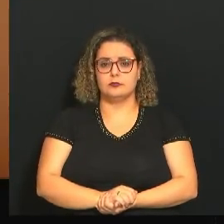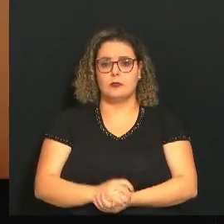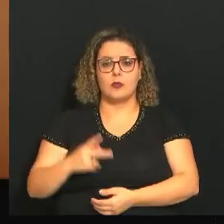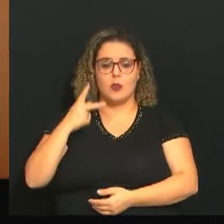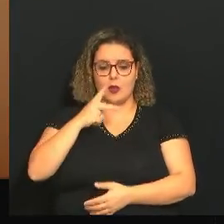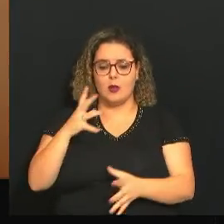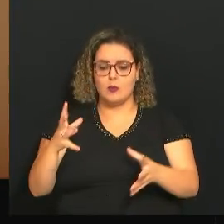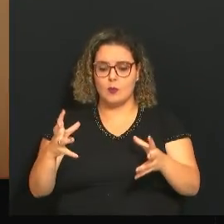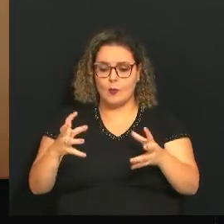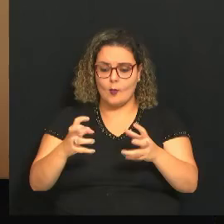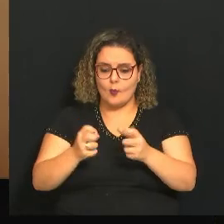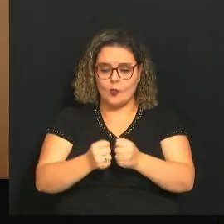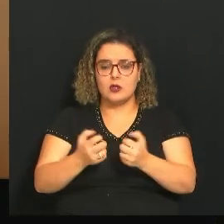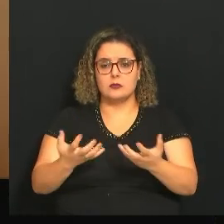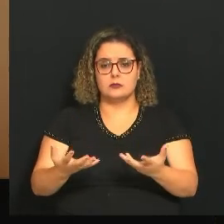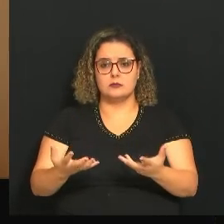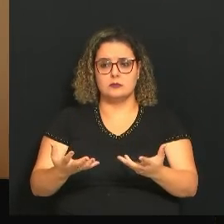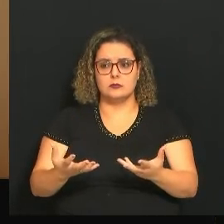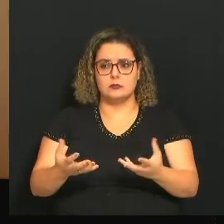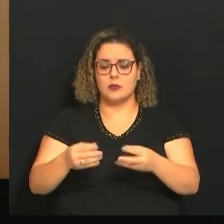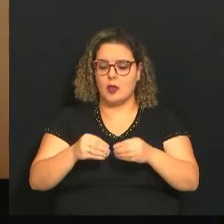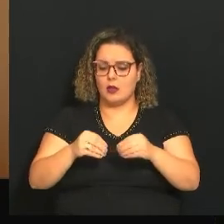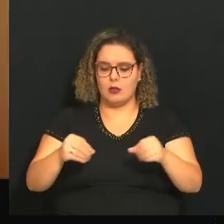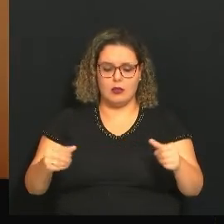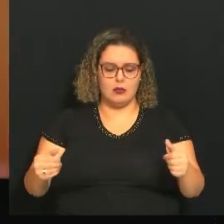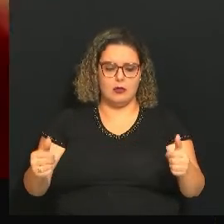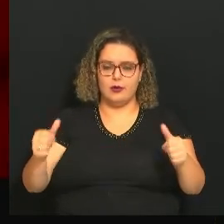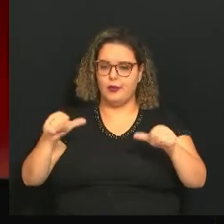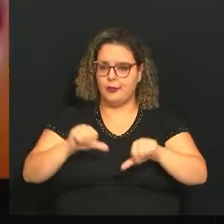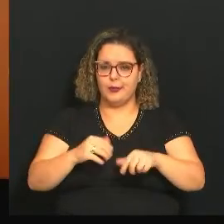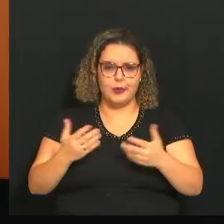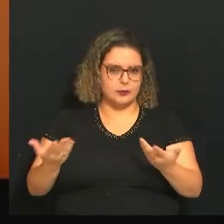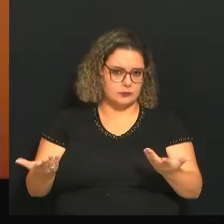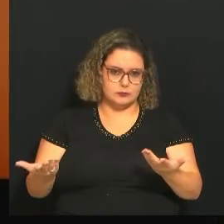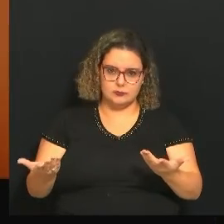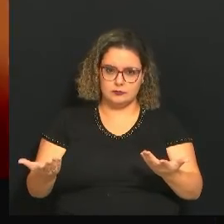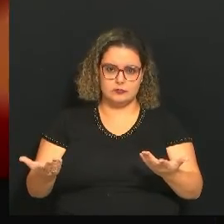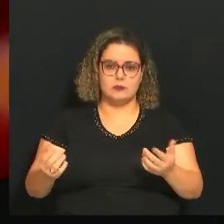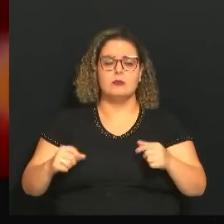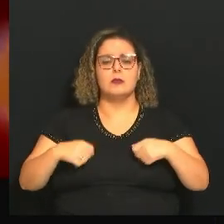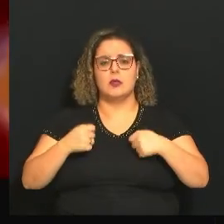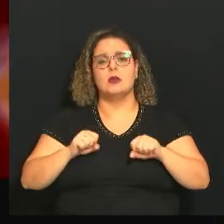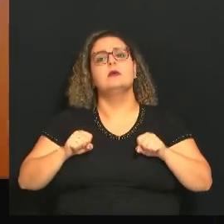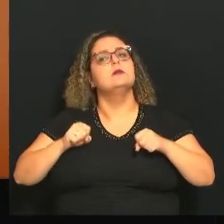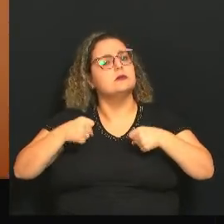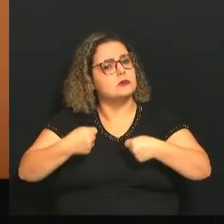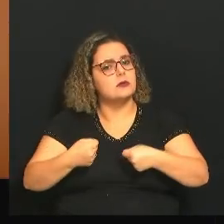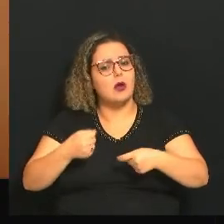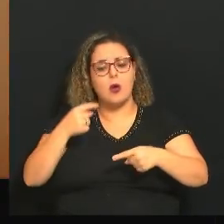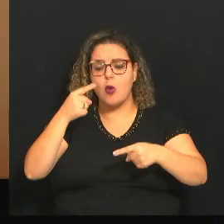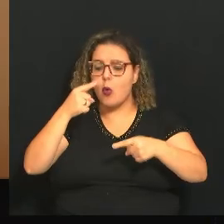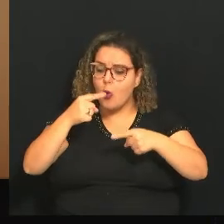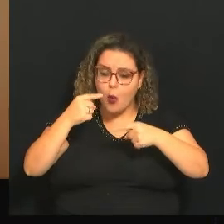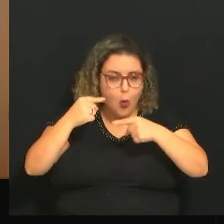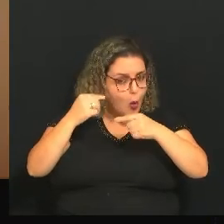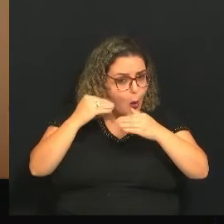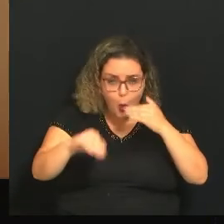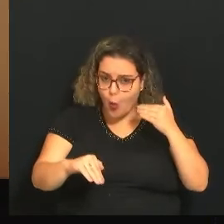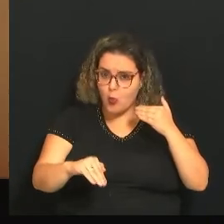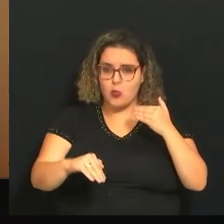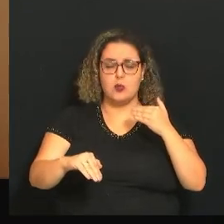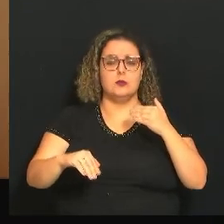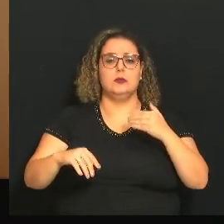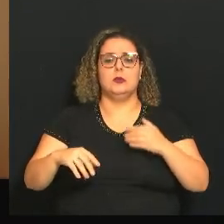do Estado e de terra arrasada. Então, a gente tem que lutar contra esse tipo de política e